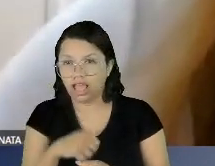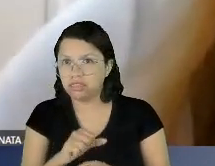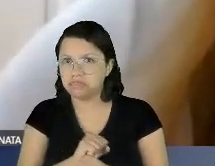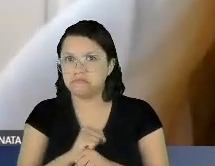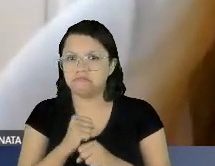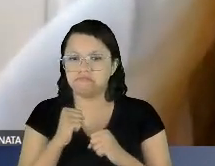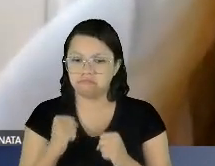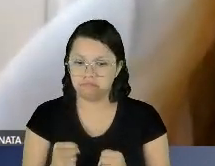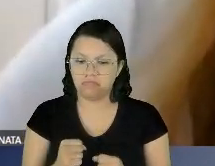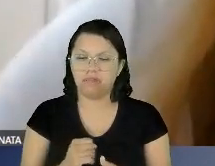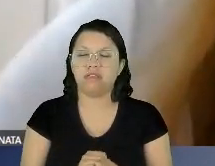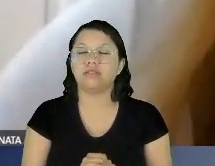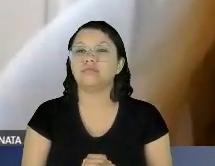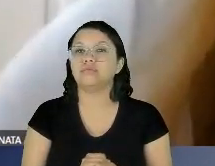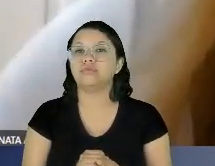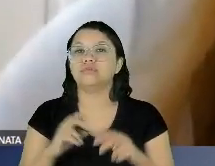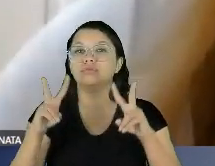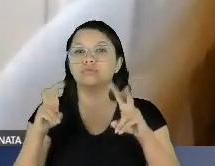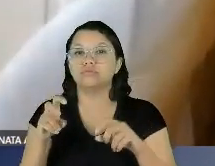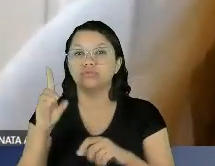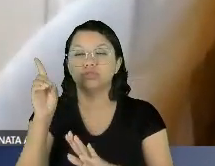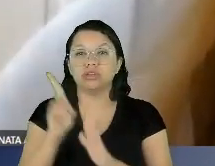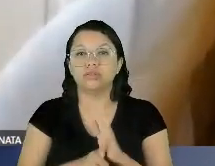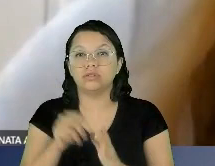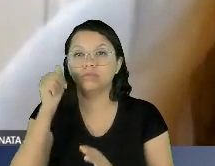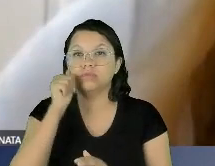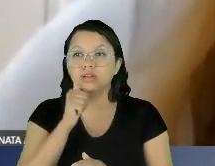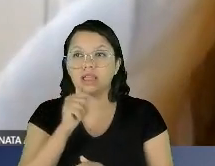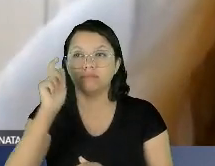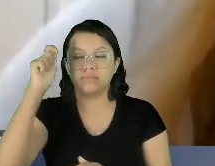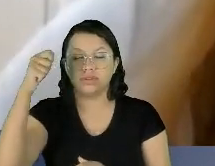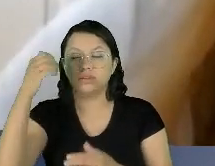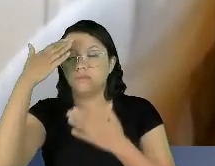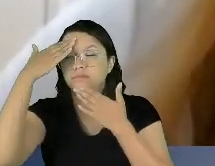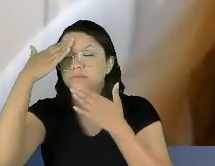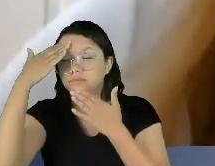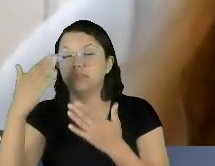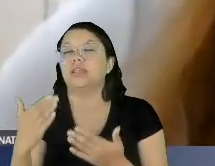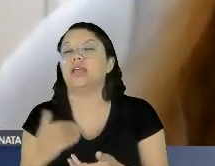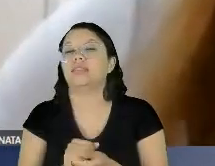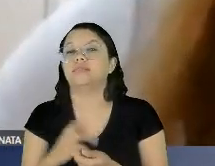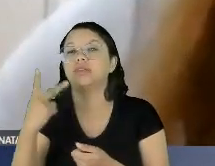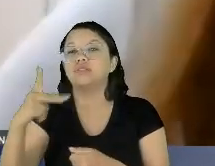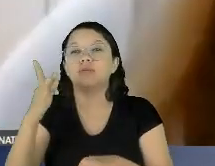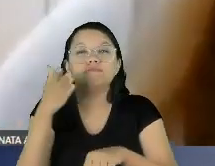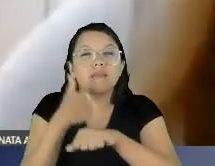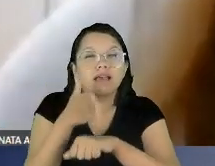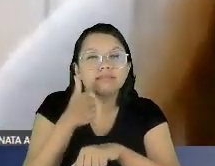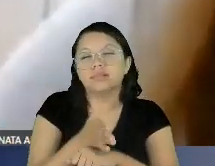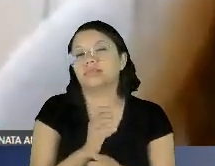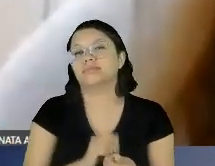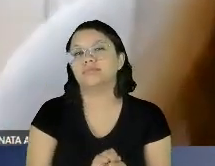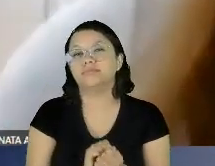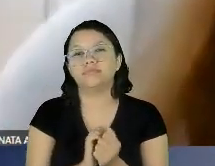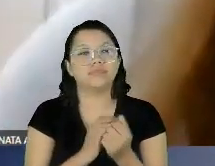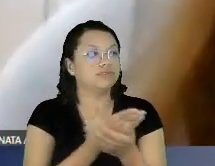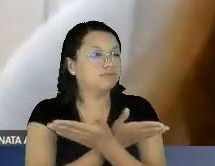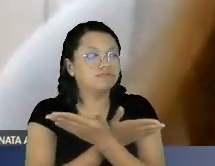2 mulheres incríveis e ativistas pelos direitos das mulheres negras. Muito obrigada